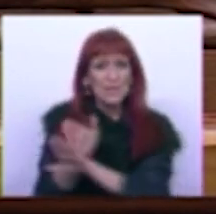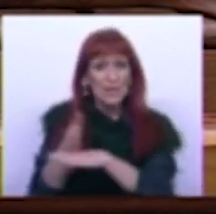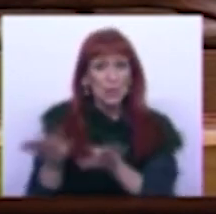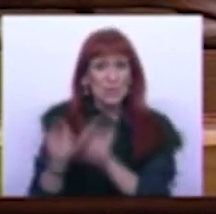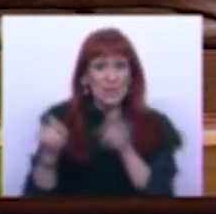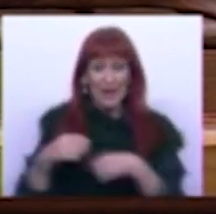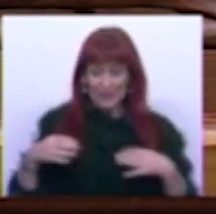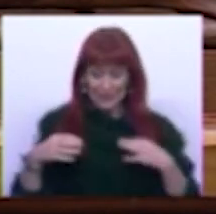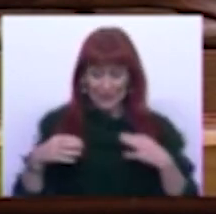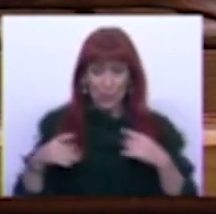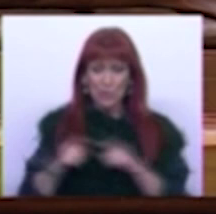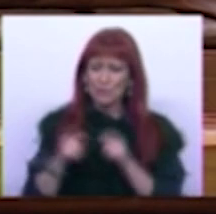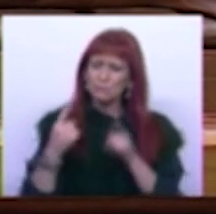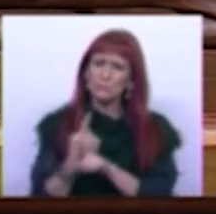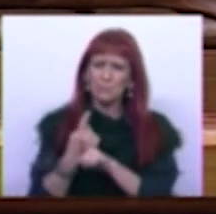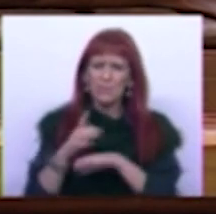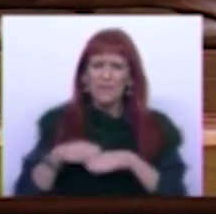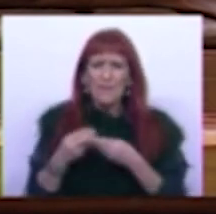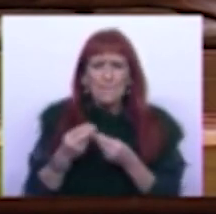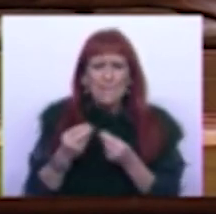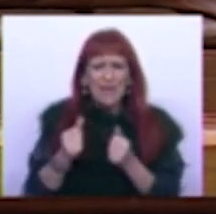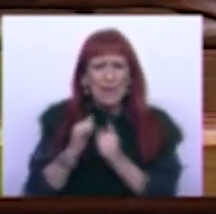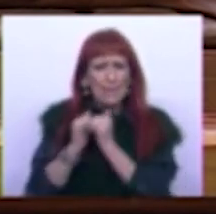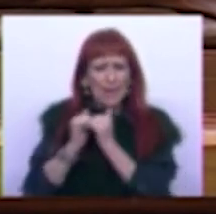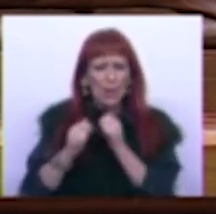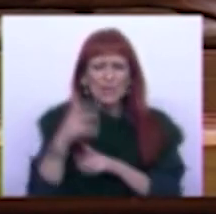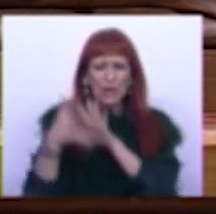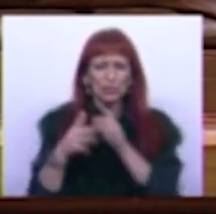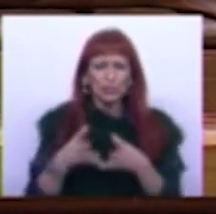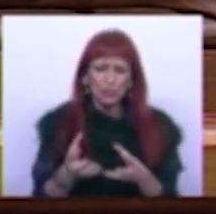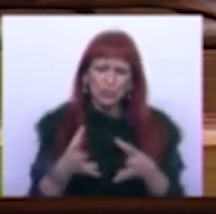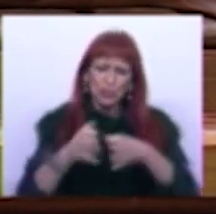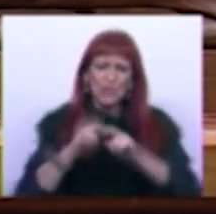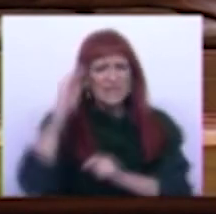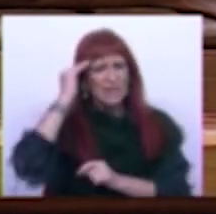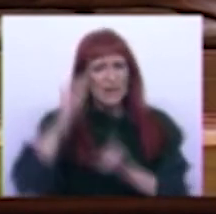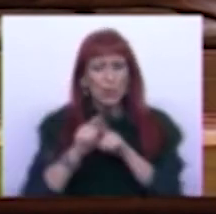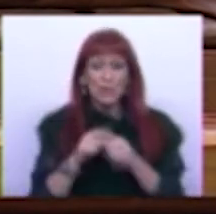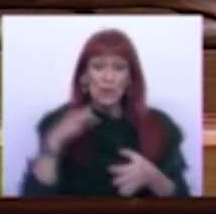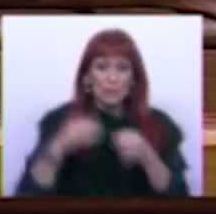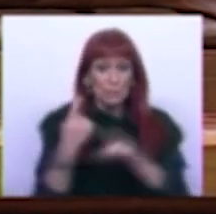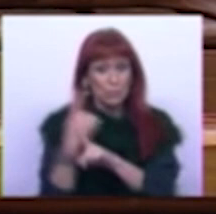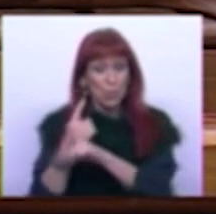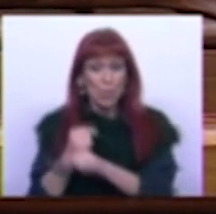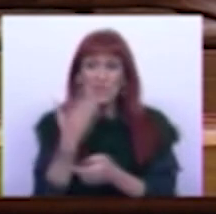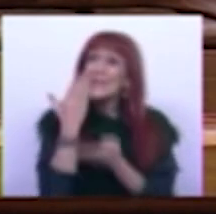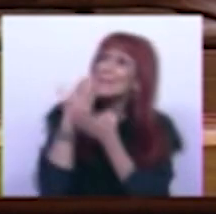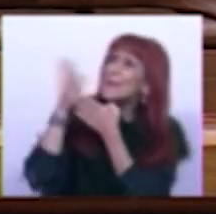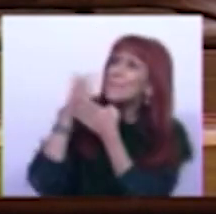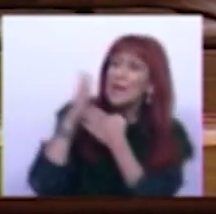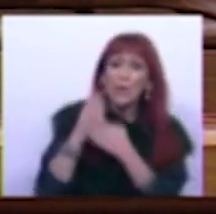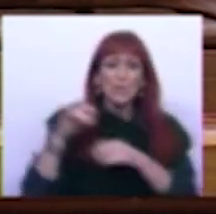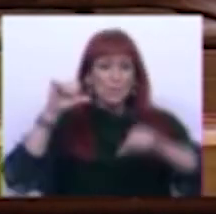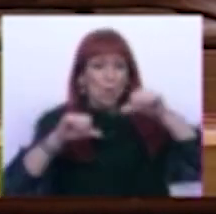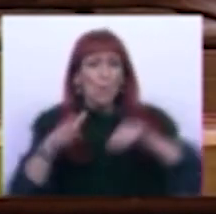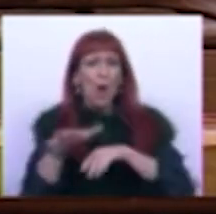como os têxteis, a fabricação da pasta de papel, a indústria cerâmica e do vidro, a siderurgia, a produção de cimento, a indústria